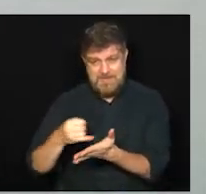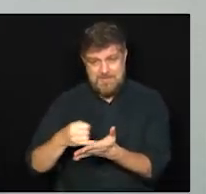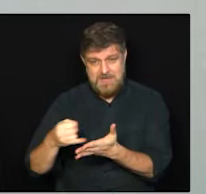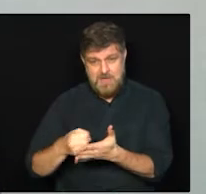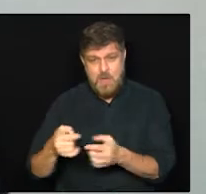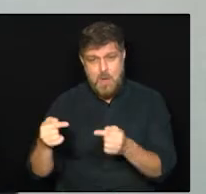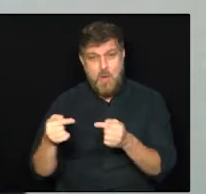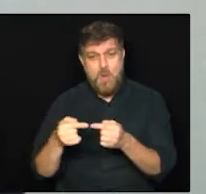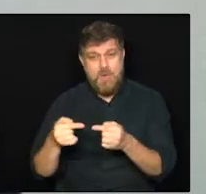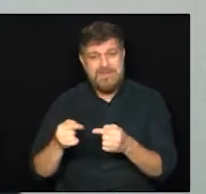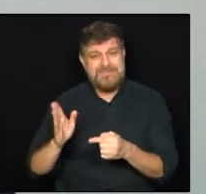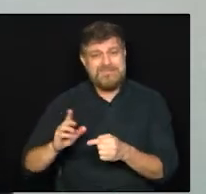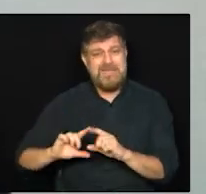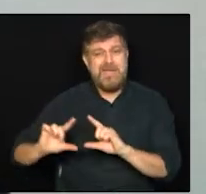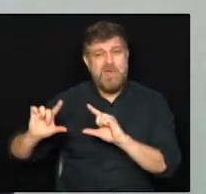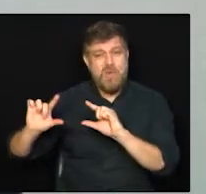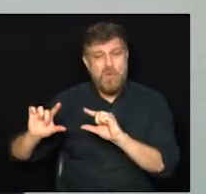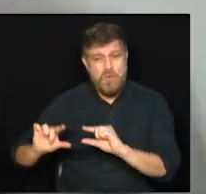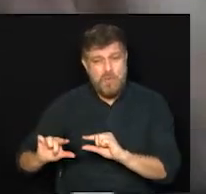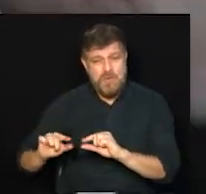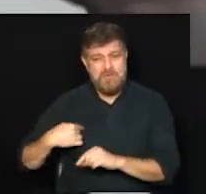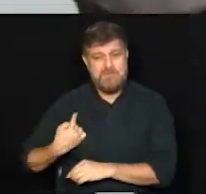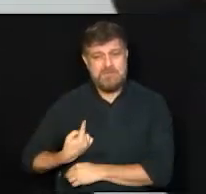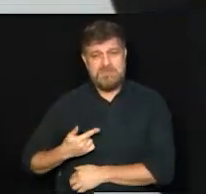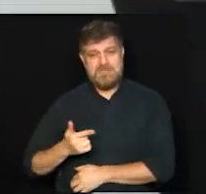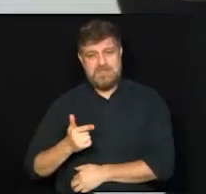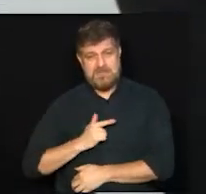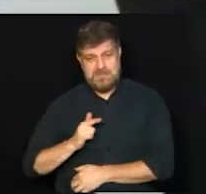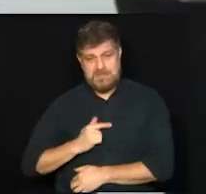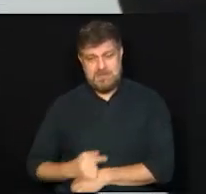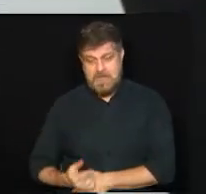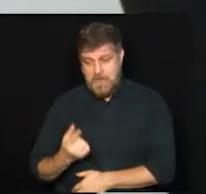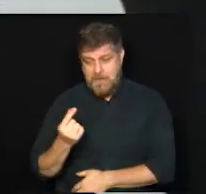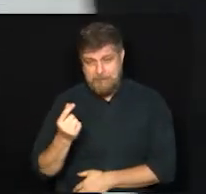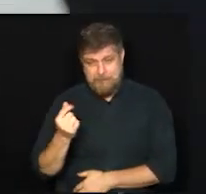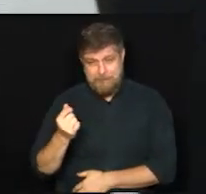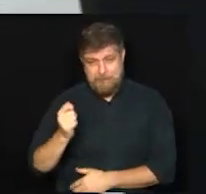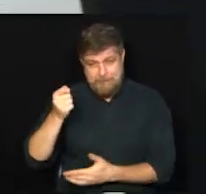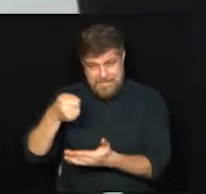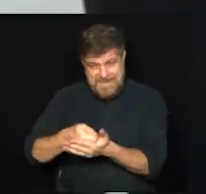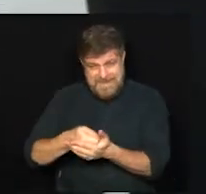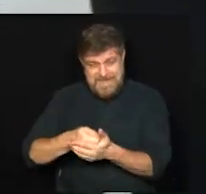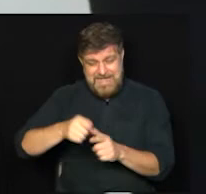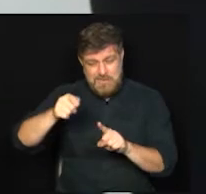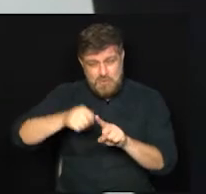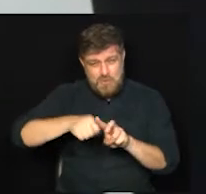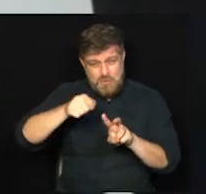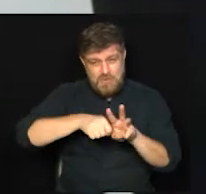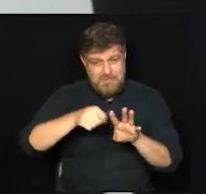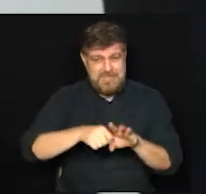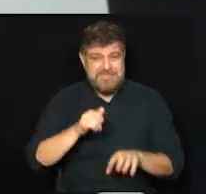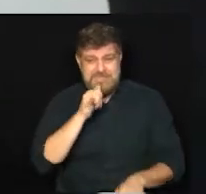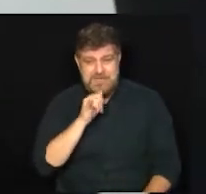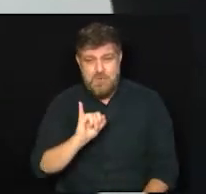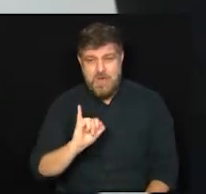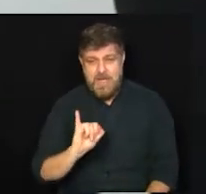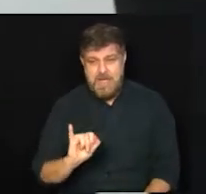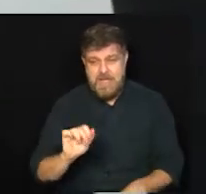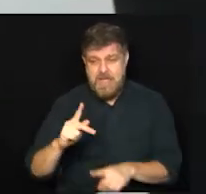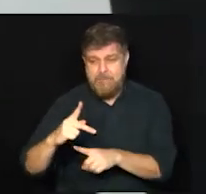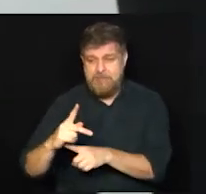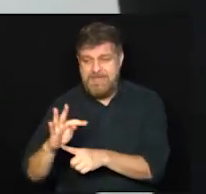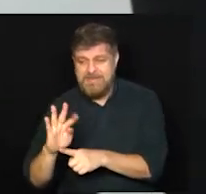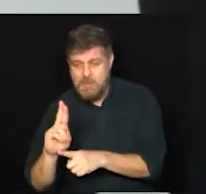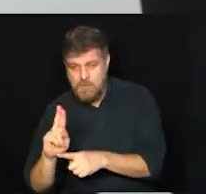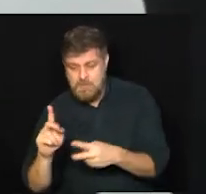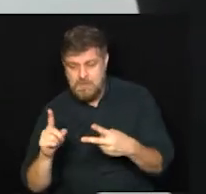que já caiu, né? Então, quando você tem custos fixos, né? O IPTU é um custo fixo. E a